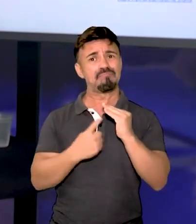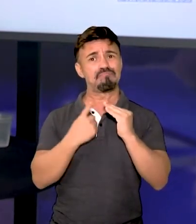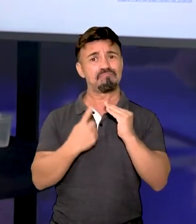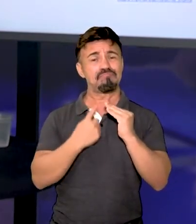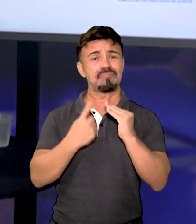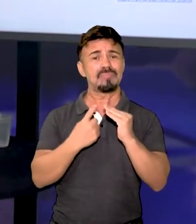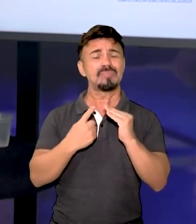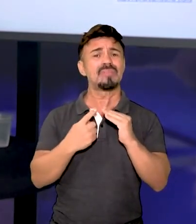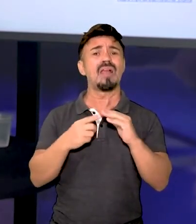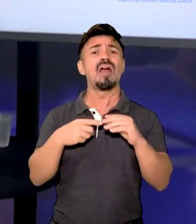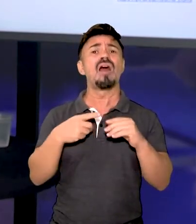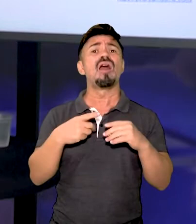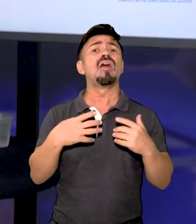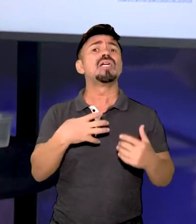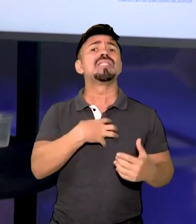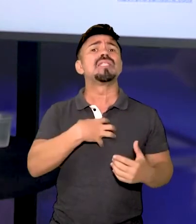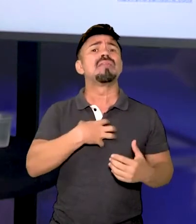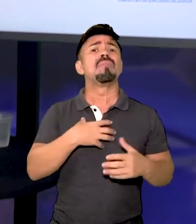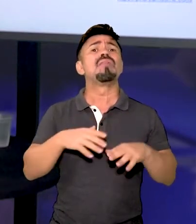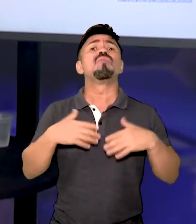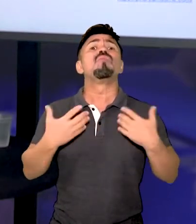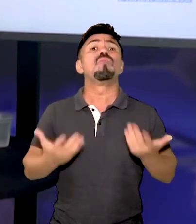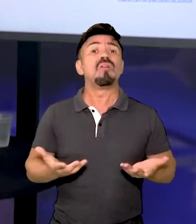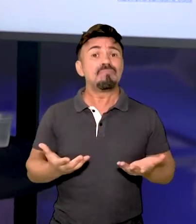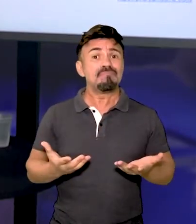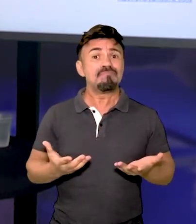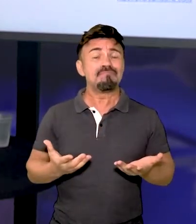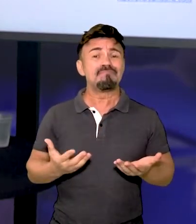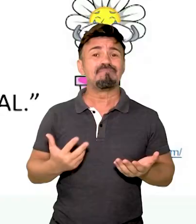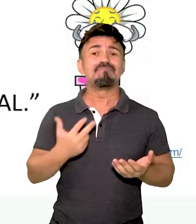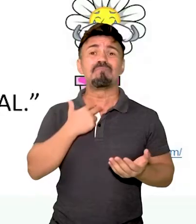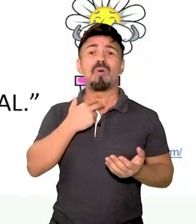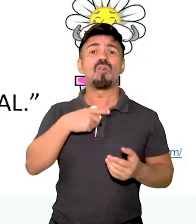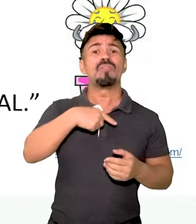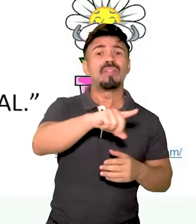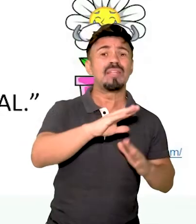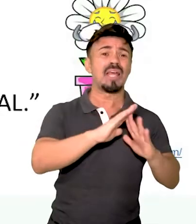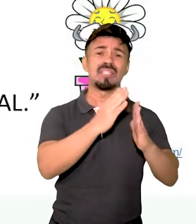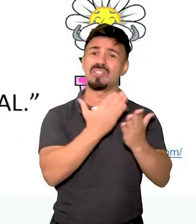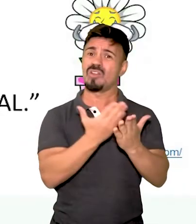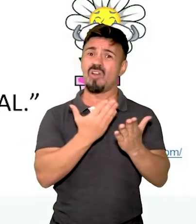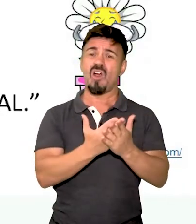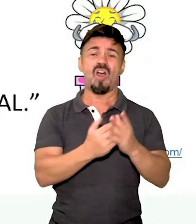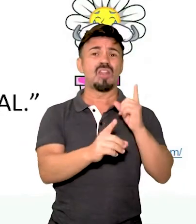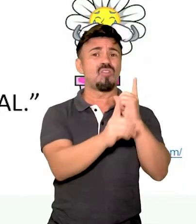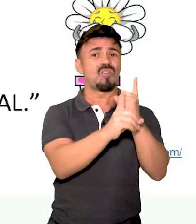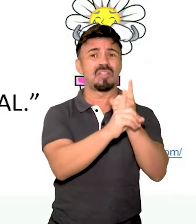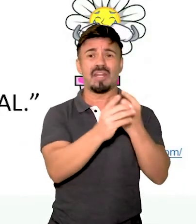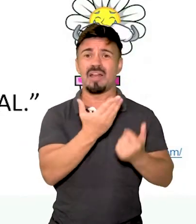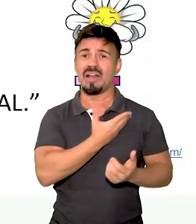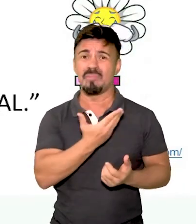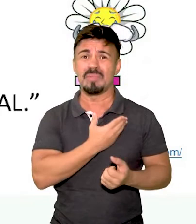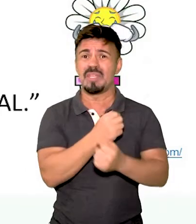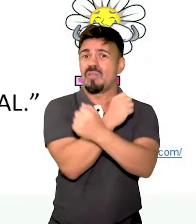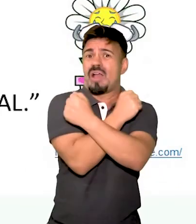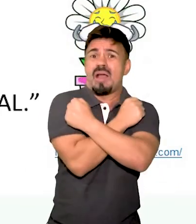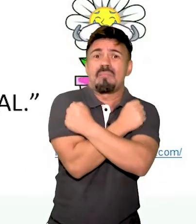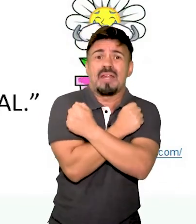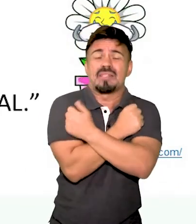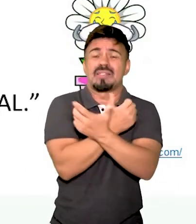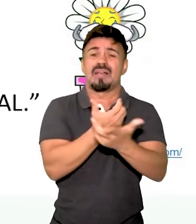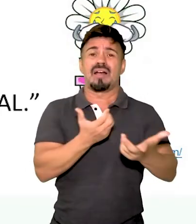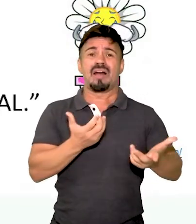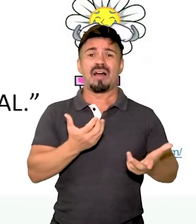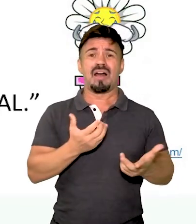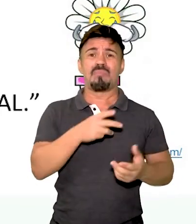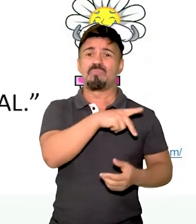é o sentimento que você está sentindo nesse momento? Não podendo ir para a escola, não podendo ver seus colegas, não podendo abraçar os seus